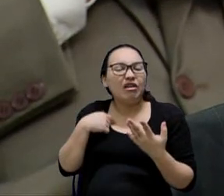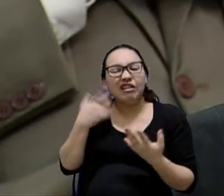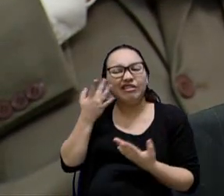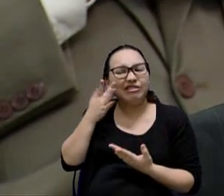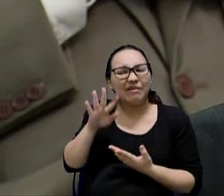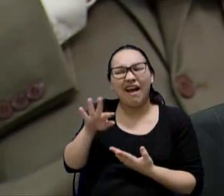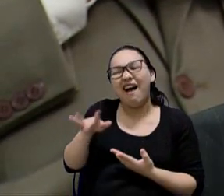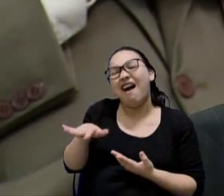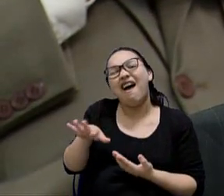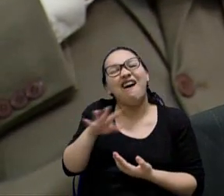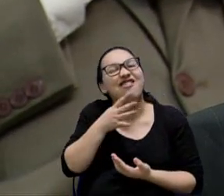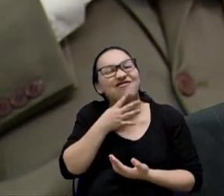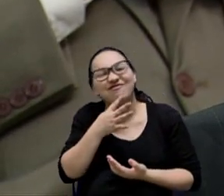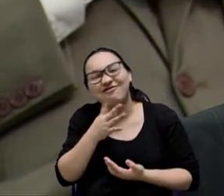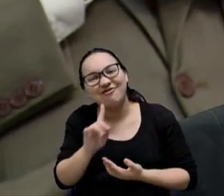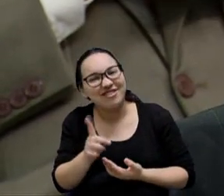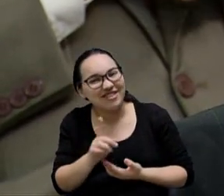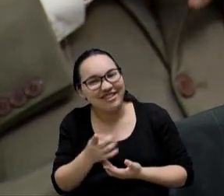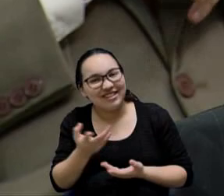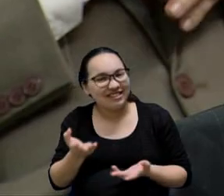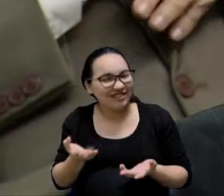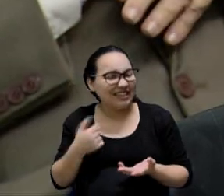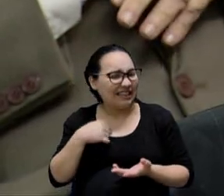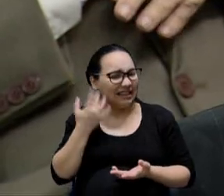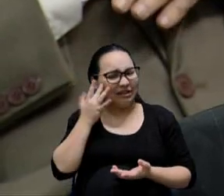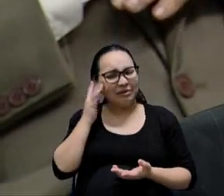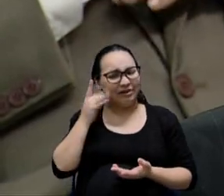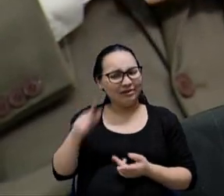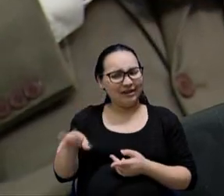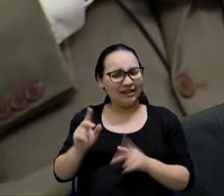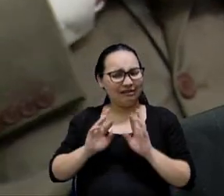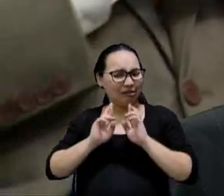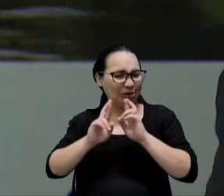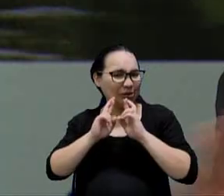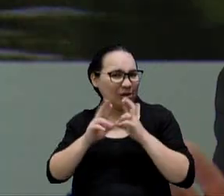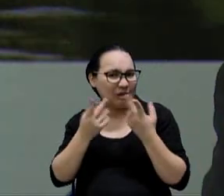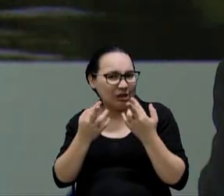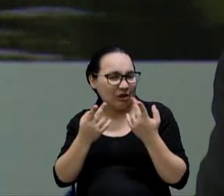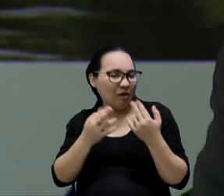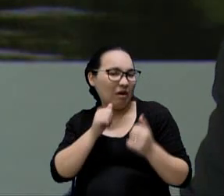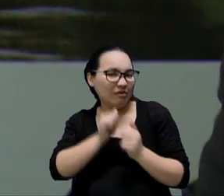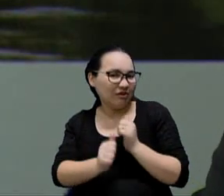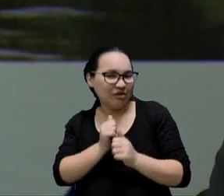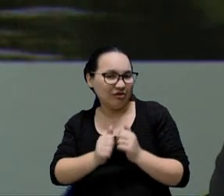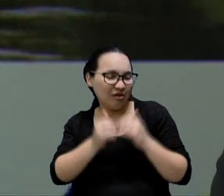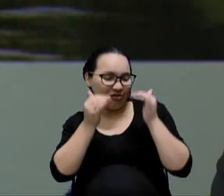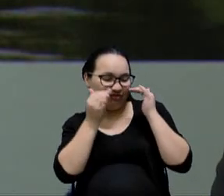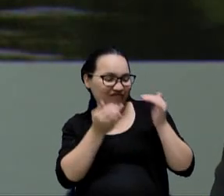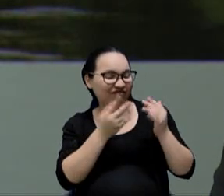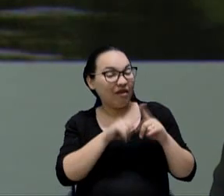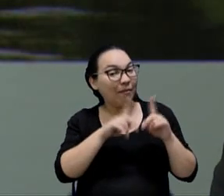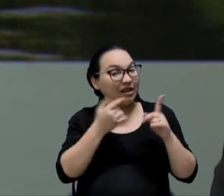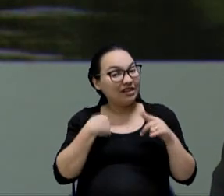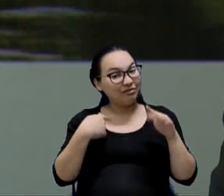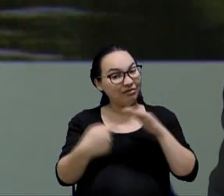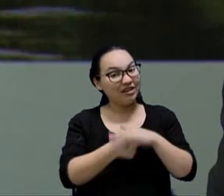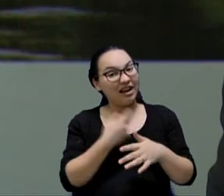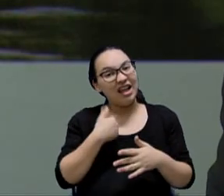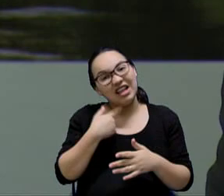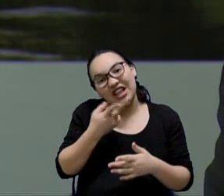não conheço ninguém, então, eu acho que ele também não torce, assim como eu também não torço para time nenhum, mas, se me pergunta, eu também falo